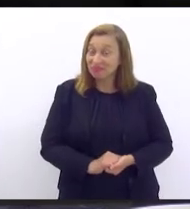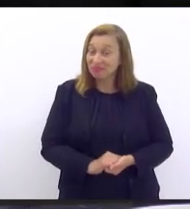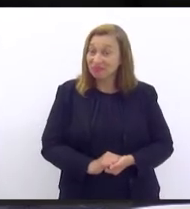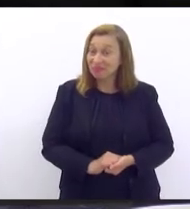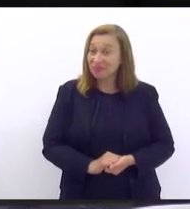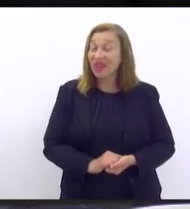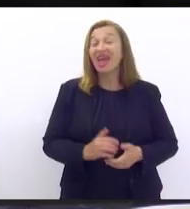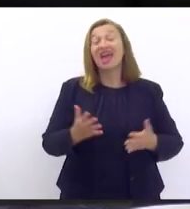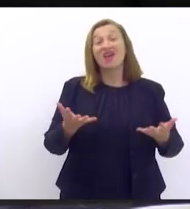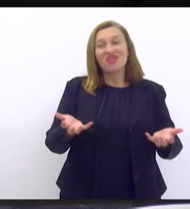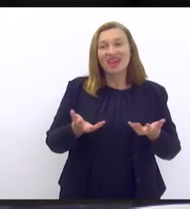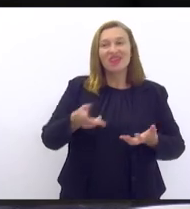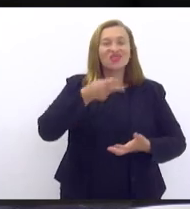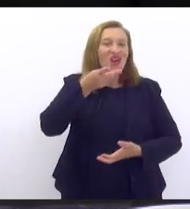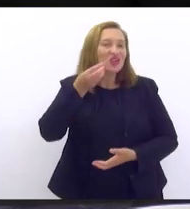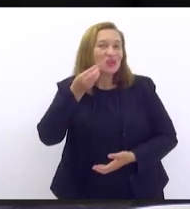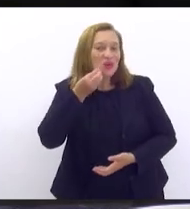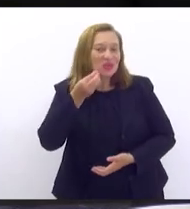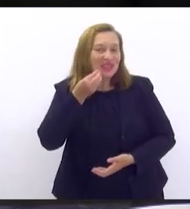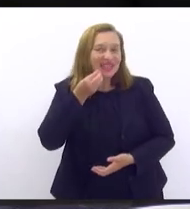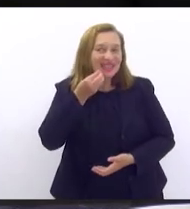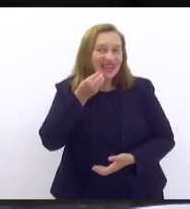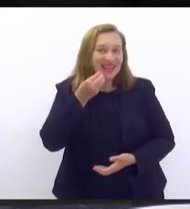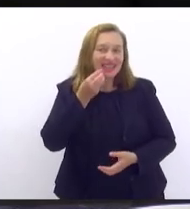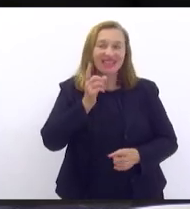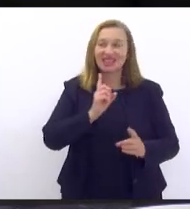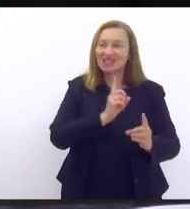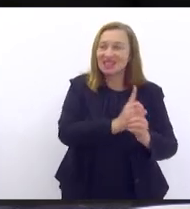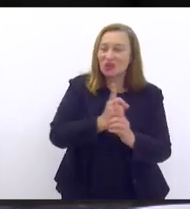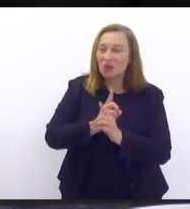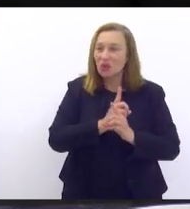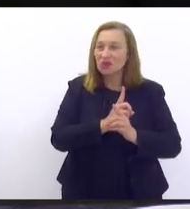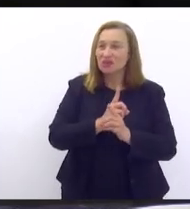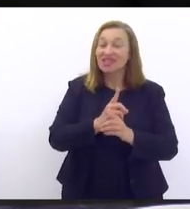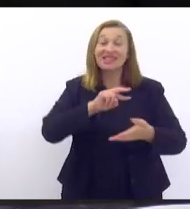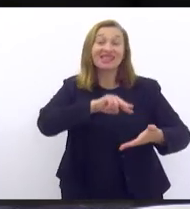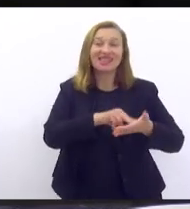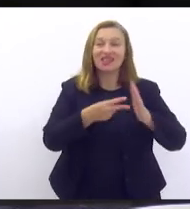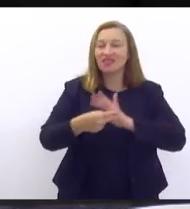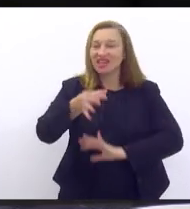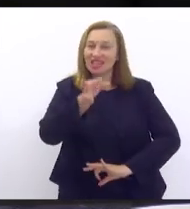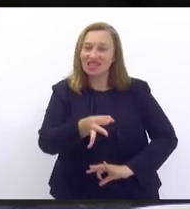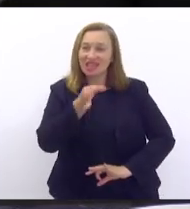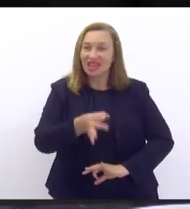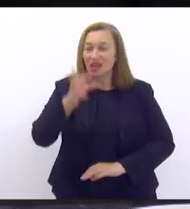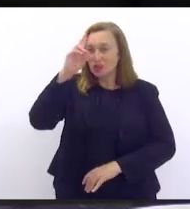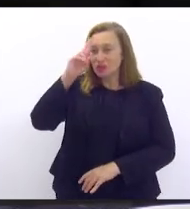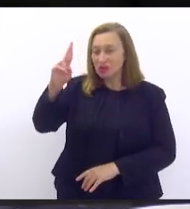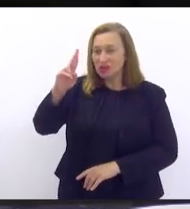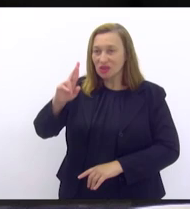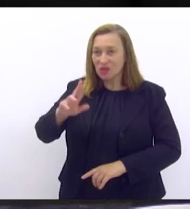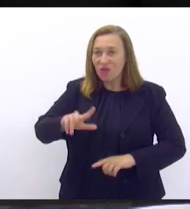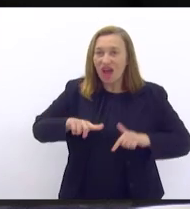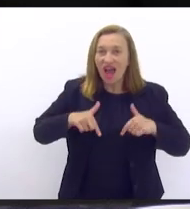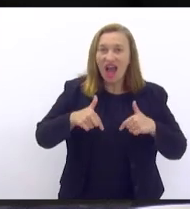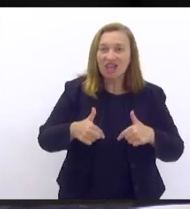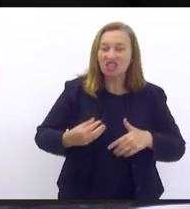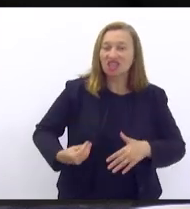Para isso, eu quero dizer que essa oportunidade que vivemos nesse encontro significa, de fato, que o Senhor move pessoas.